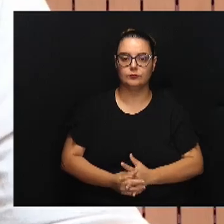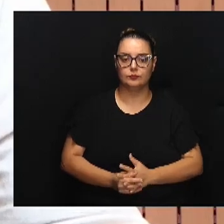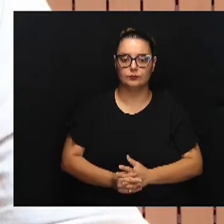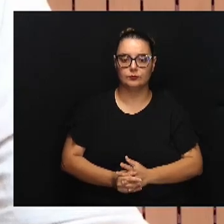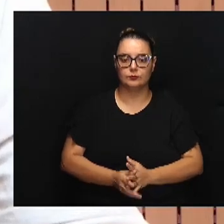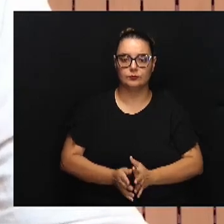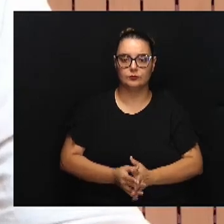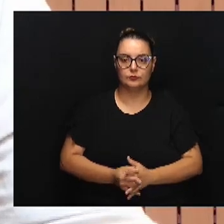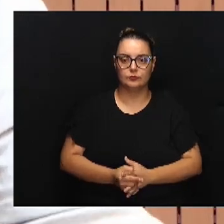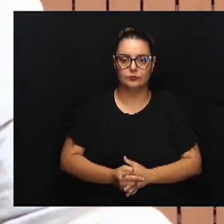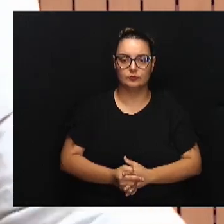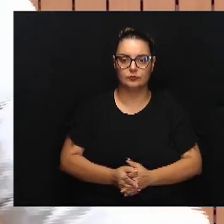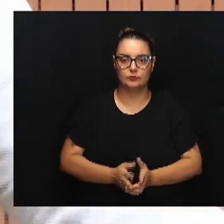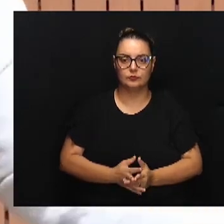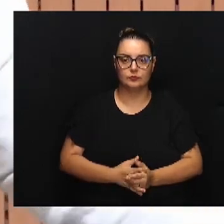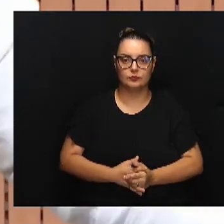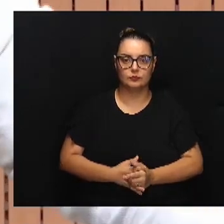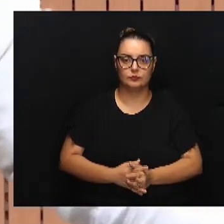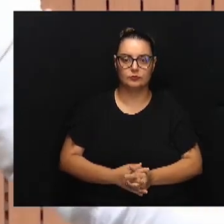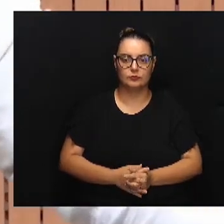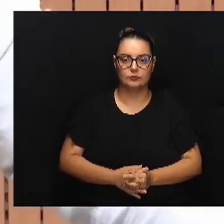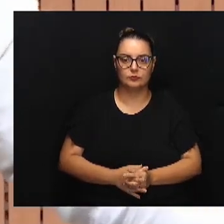eu vou adiante aqui.